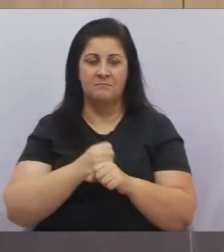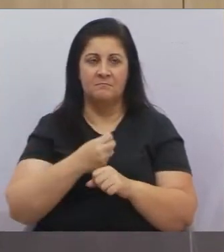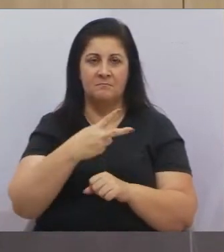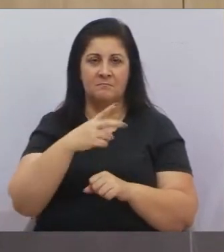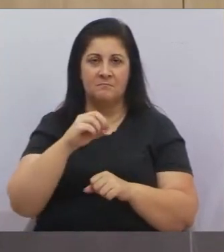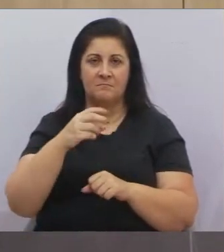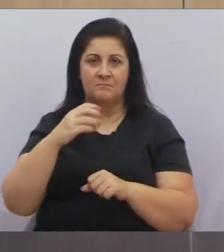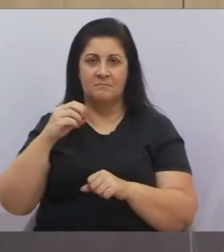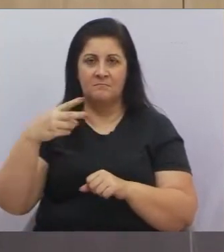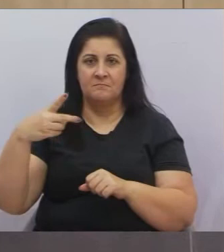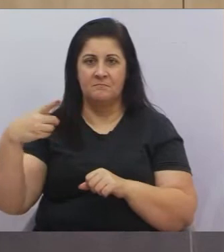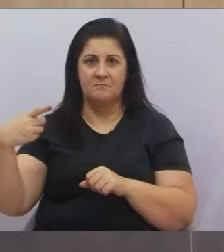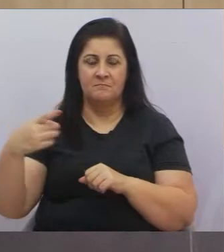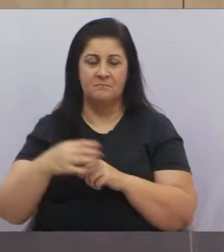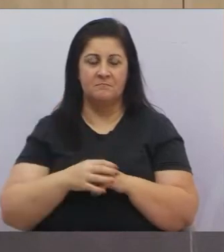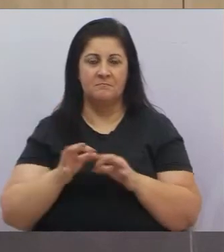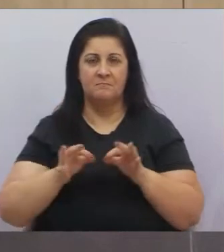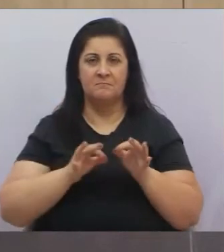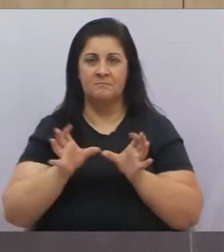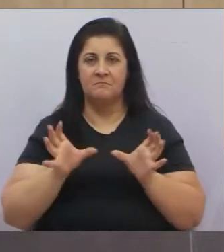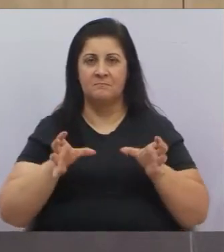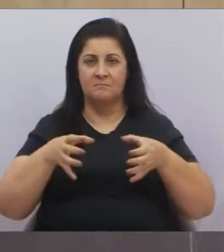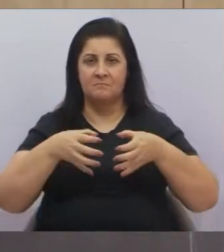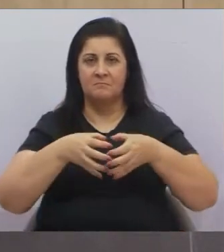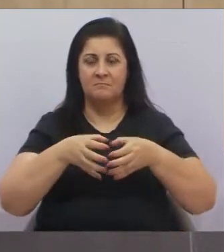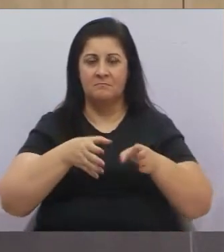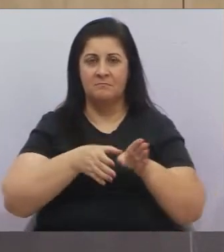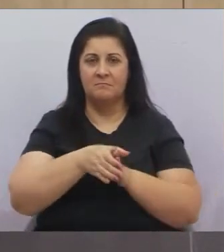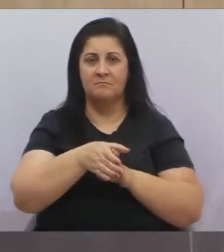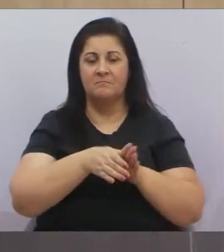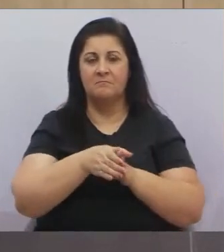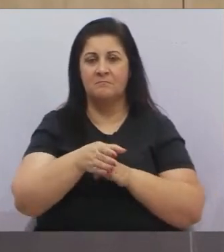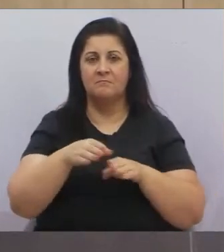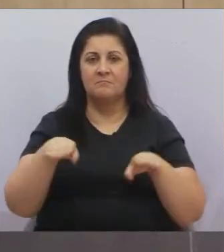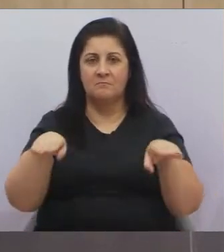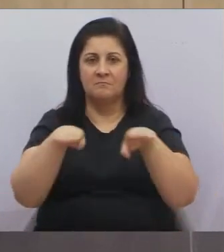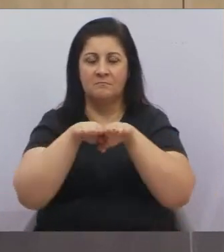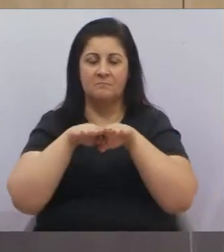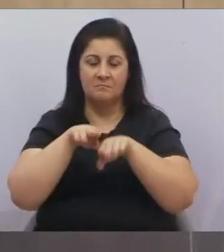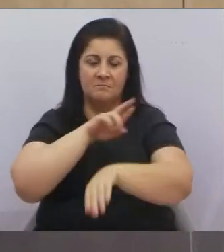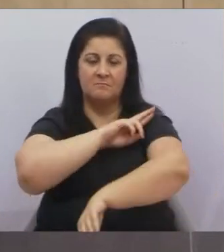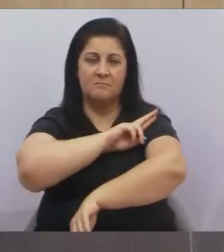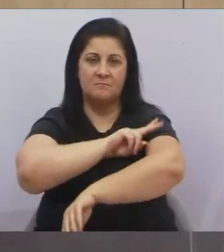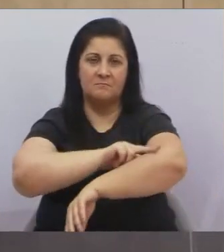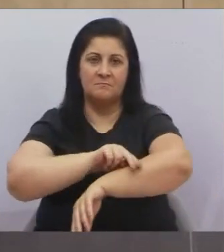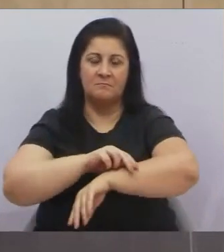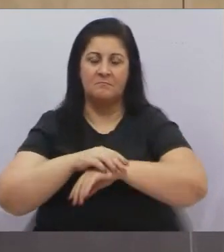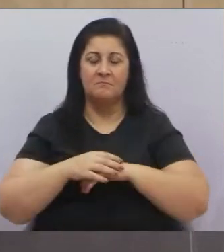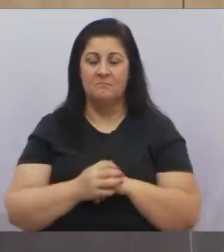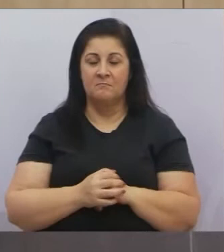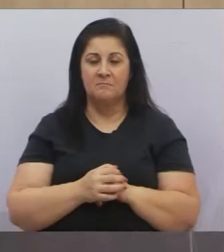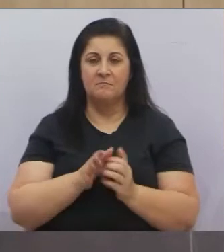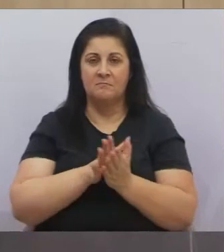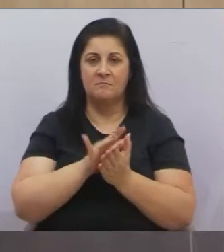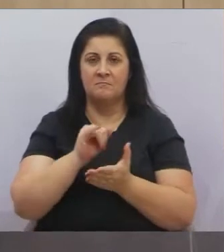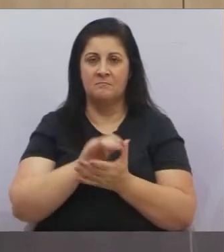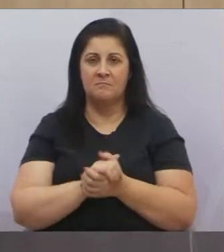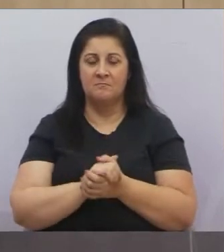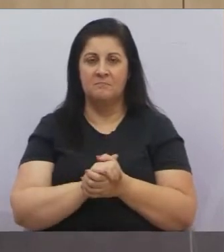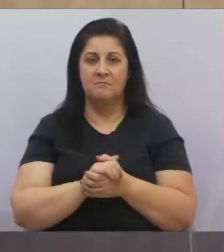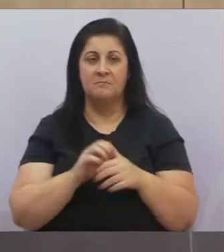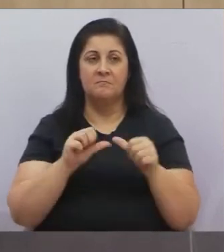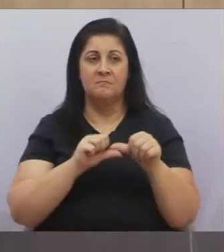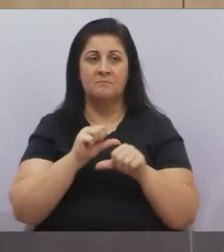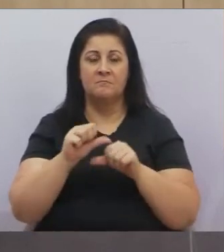013/2021, que institui o Conselho Municipal de Promoção da Igualdade Racial, CMPIR, de Jacareí. A alteração